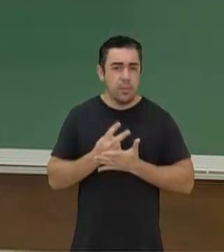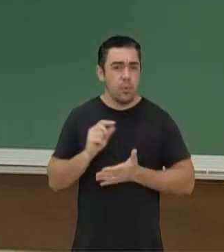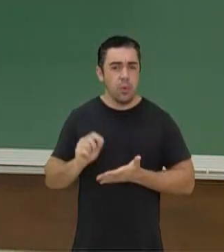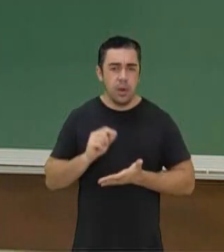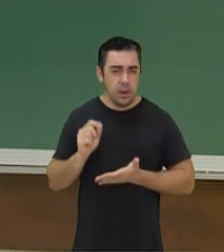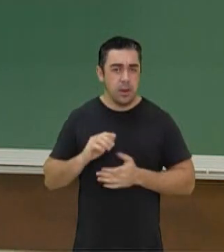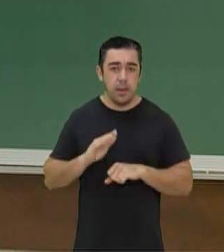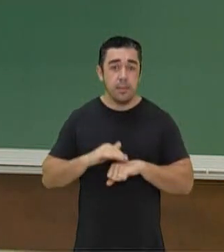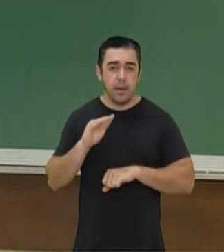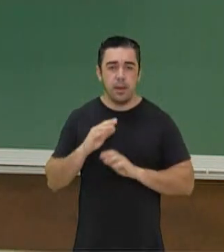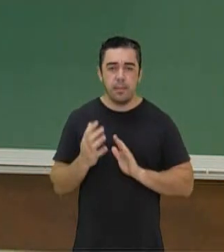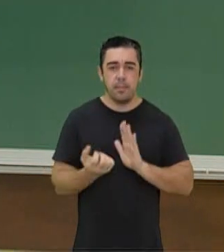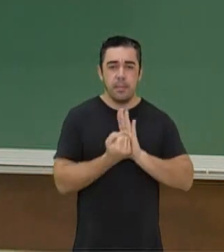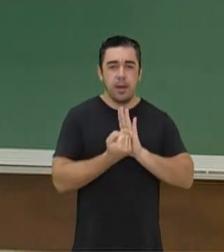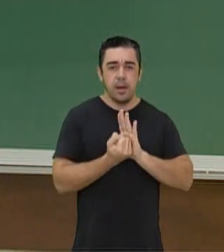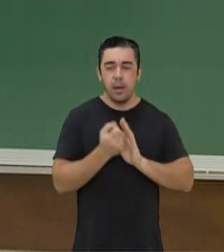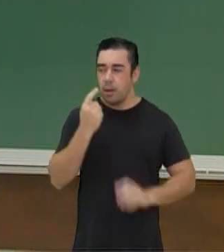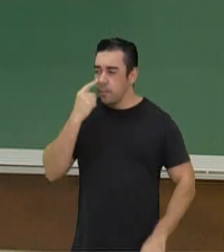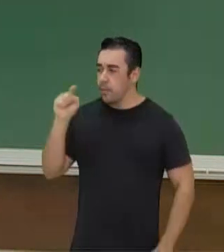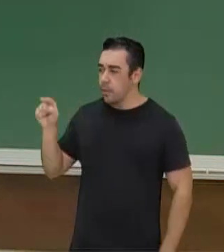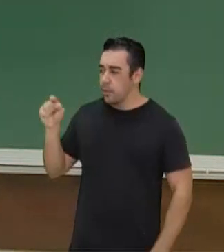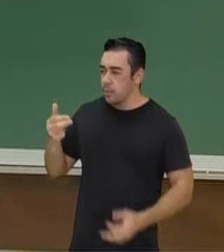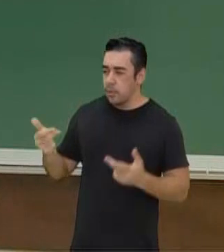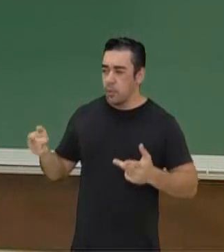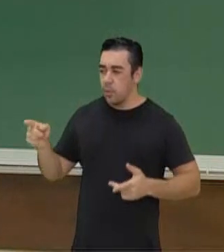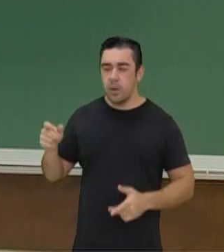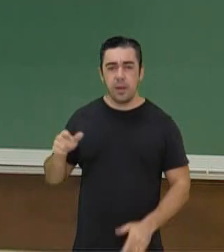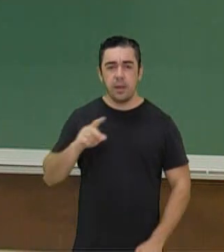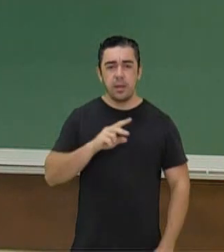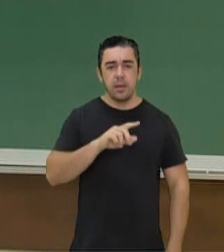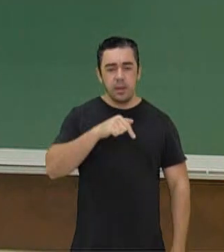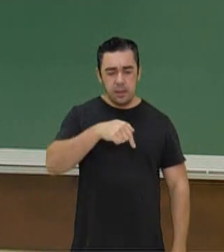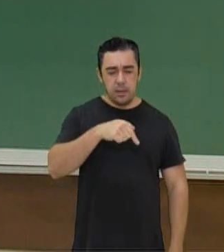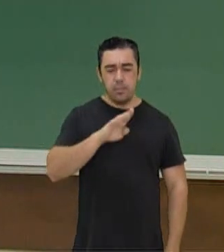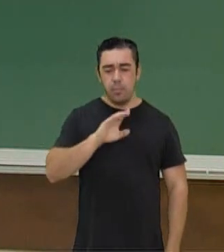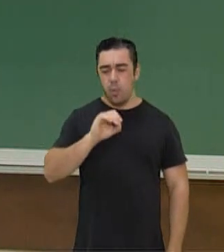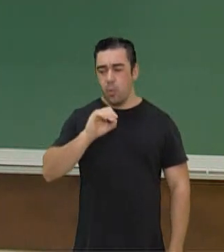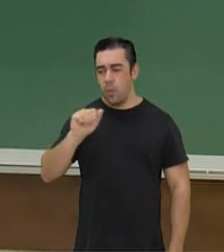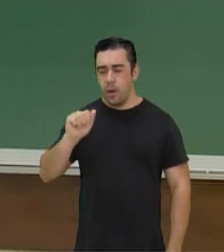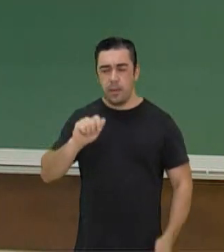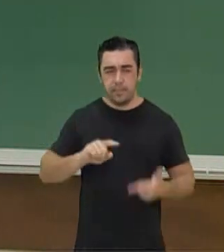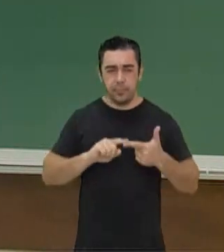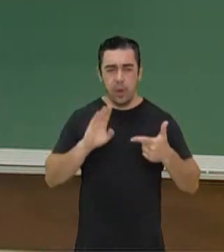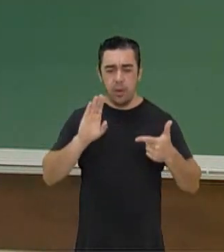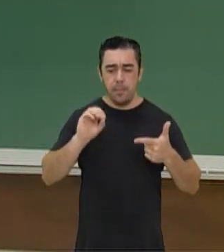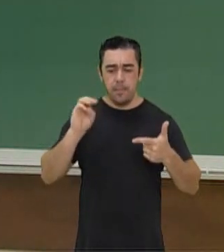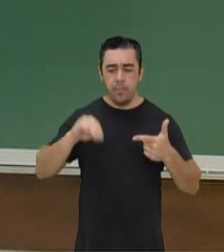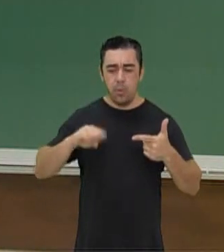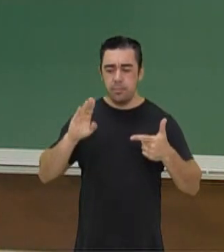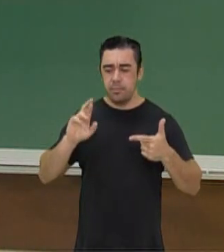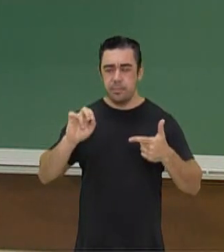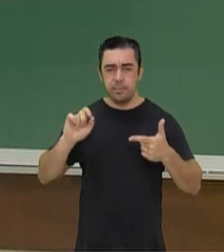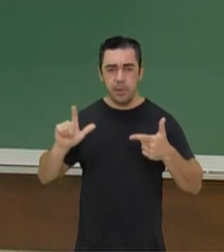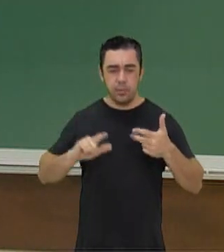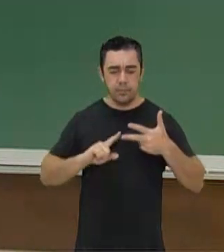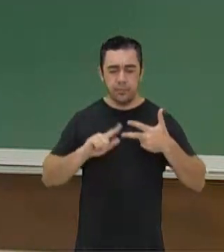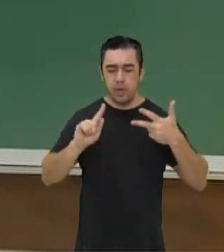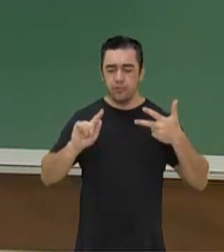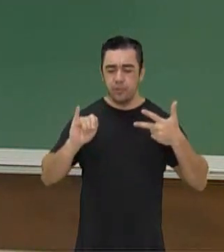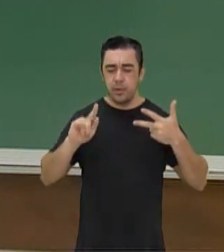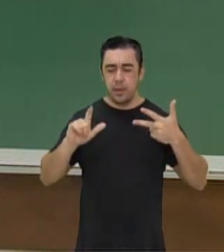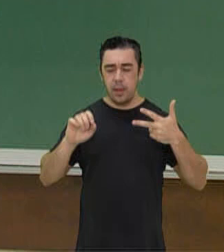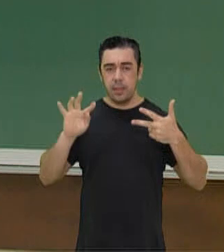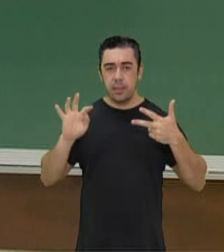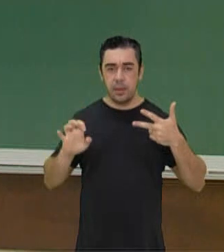trabalhamos marca pela coisa, né? É o tal da Que Boa, do Bombril, da Gillette. Então,